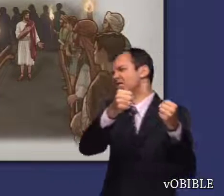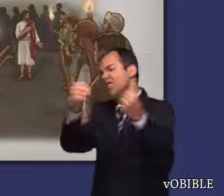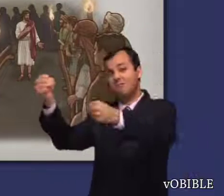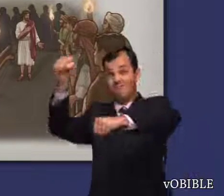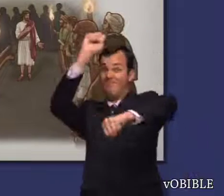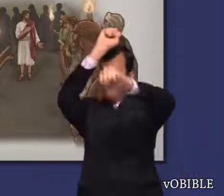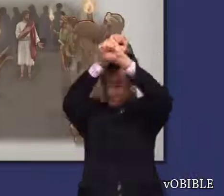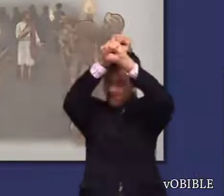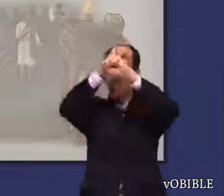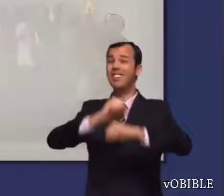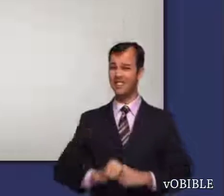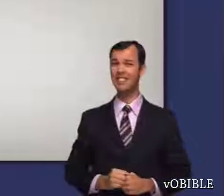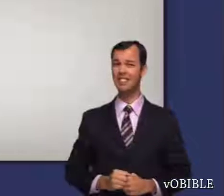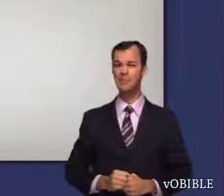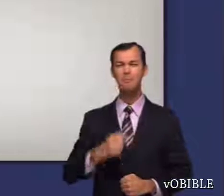morte.